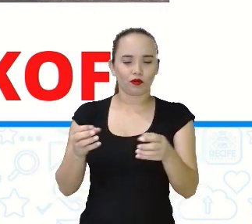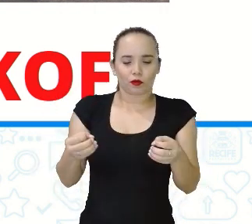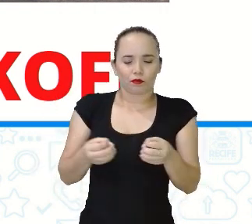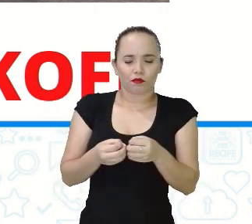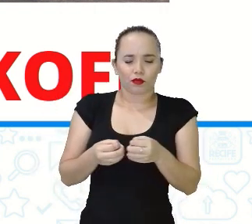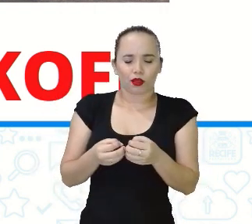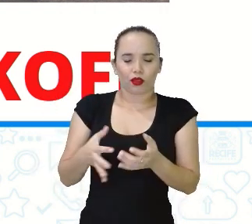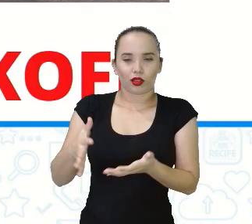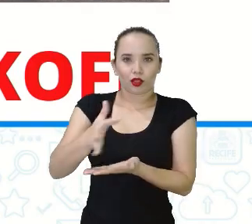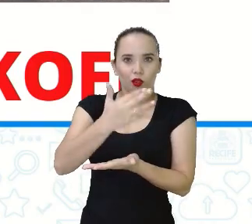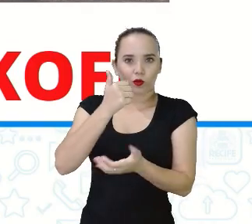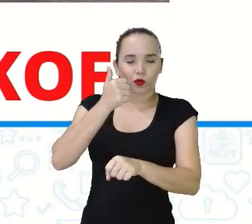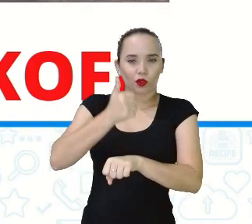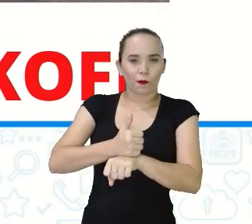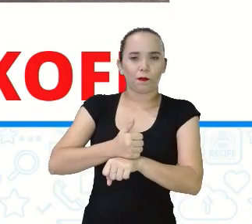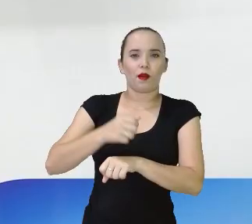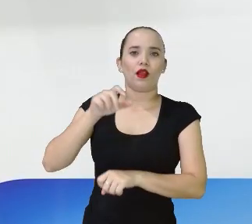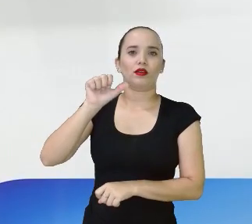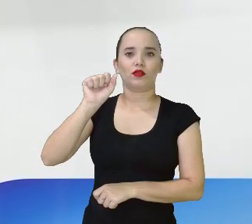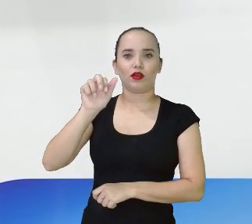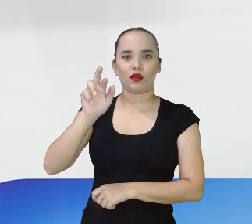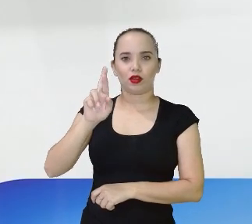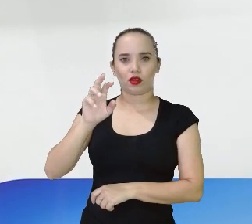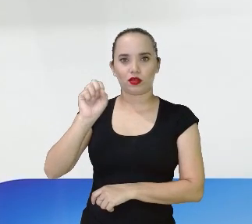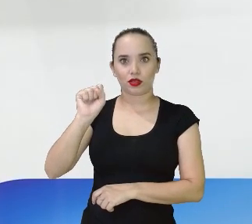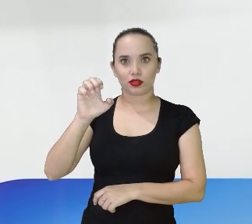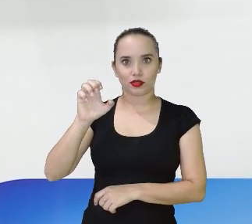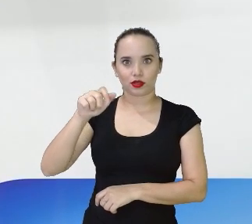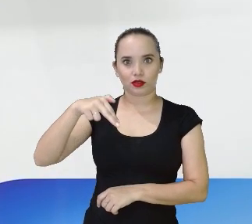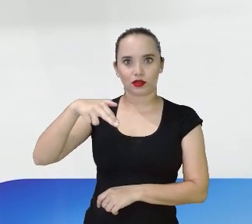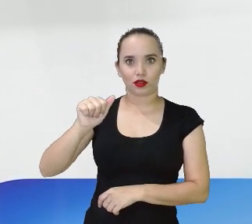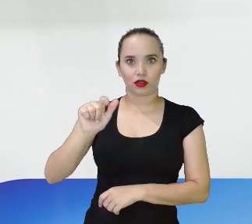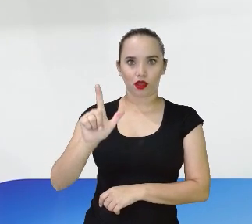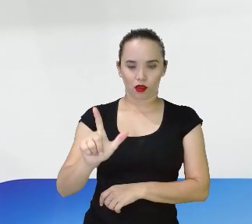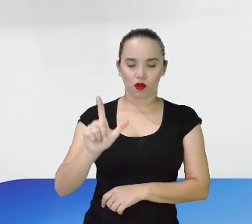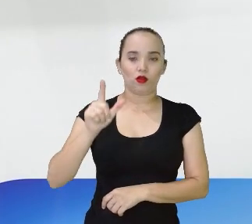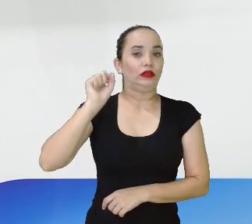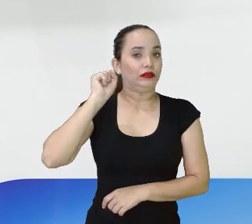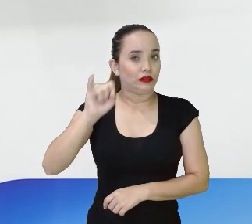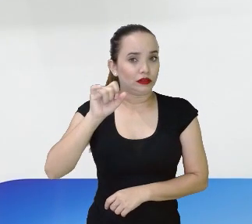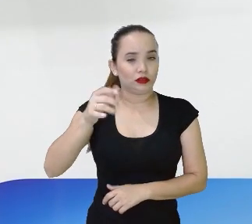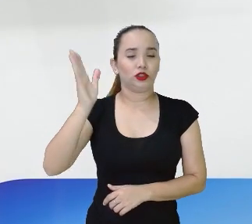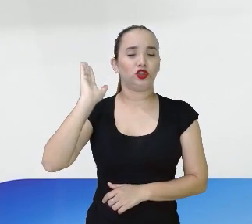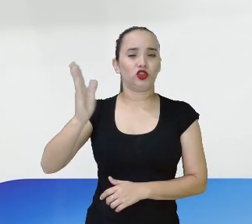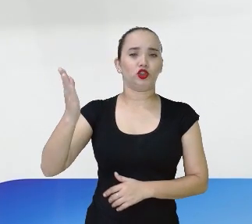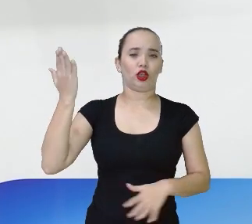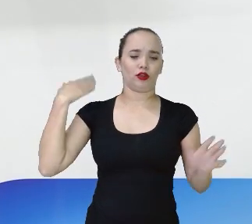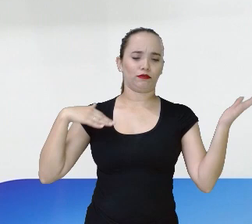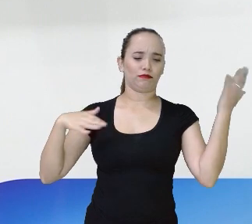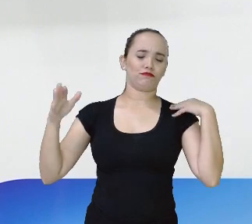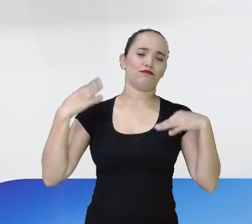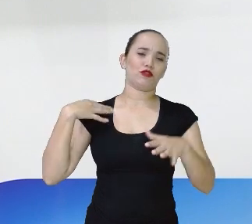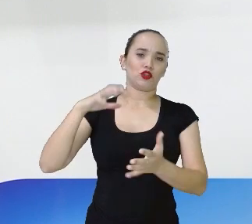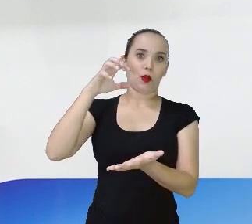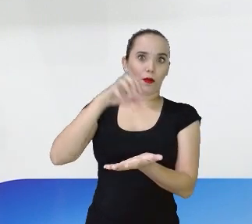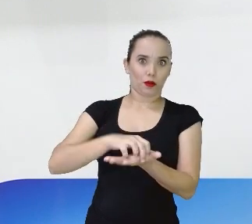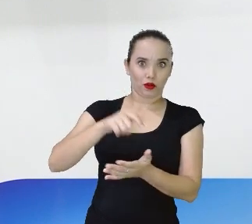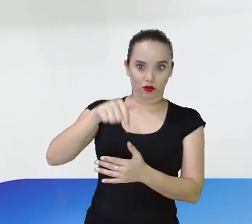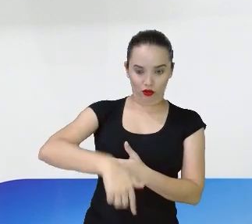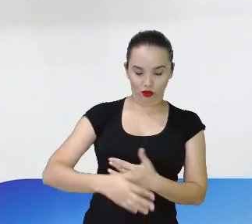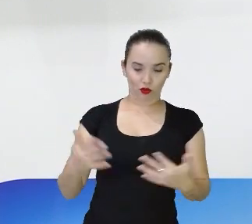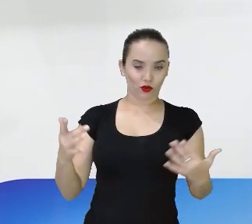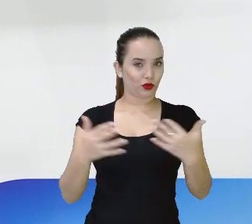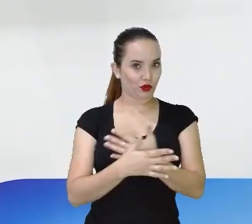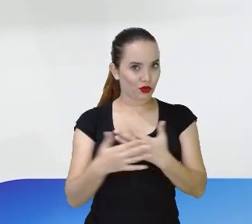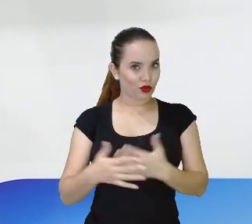do Arsenal. Quem já passeou pelo bairro do Recife, pelo centro, já teve a oportunidade de